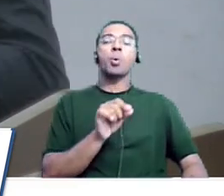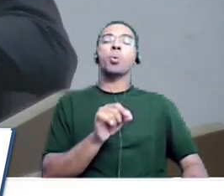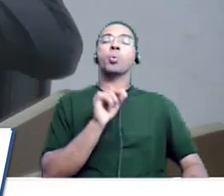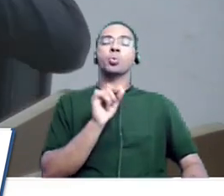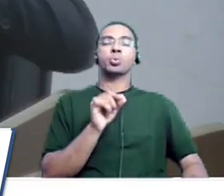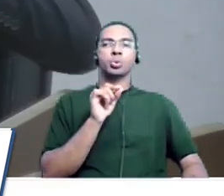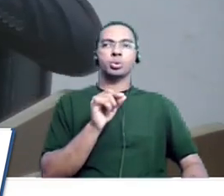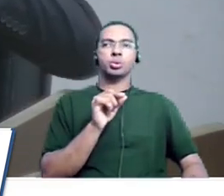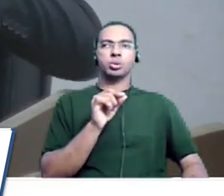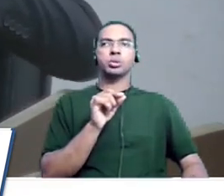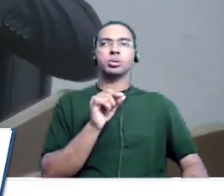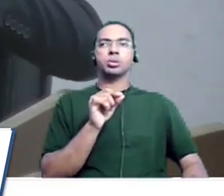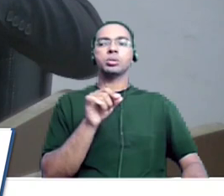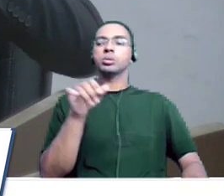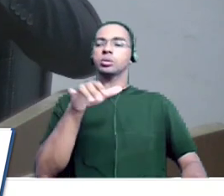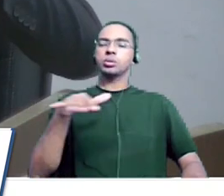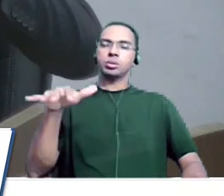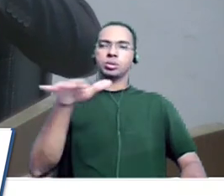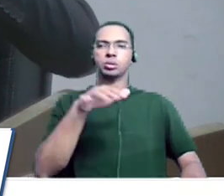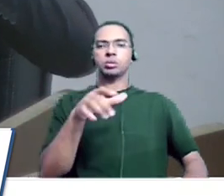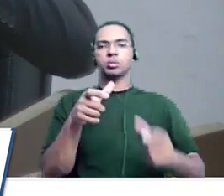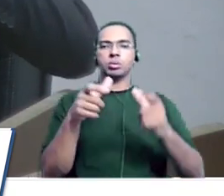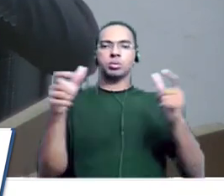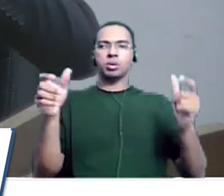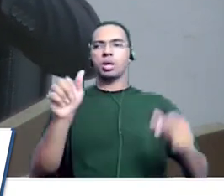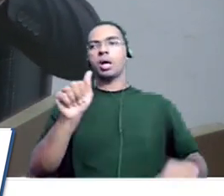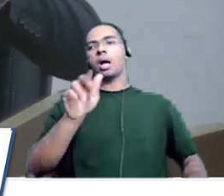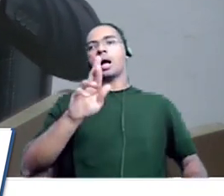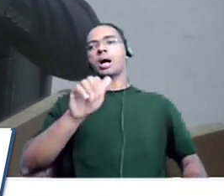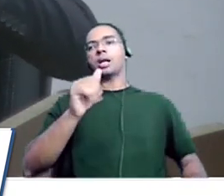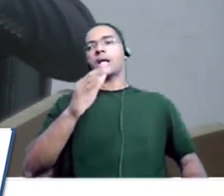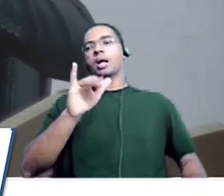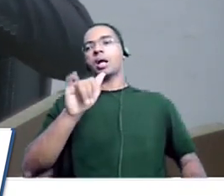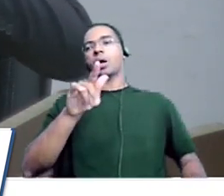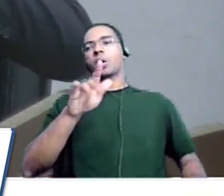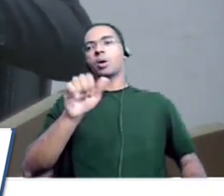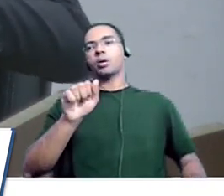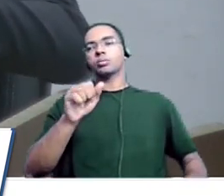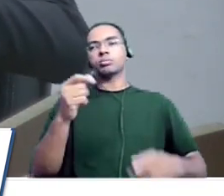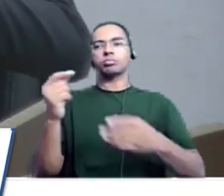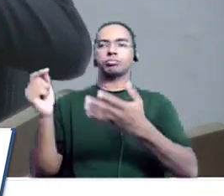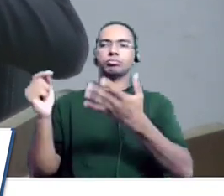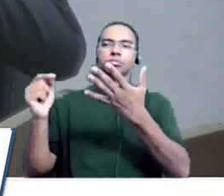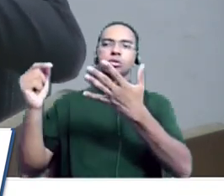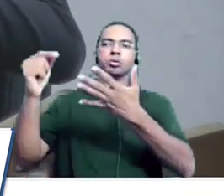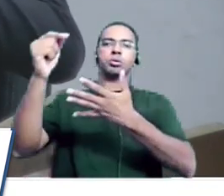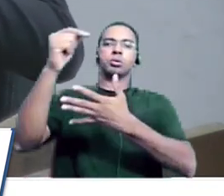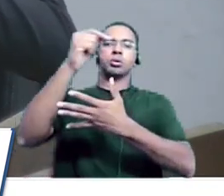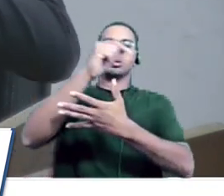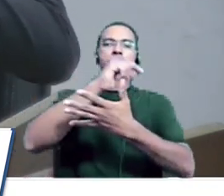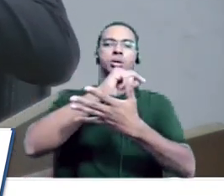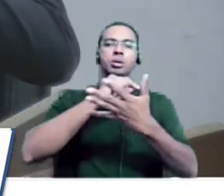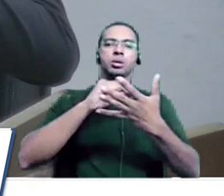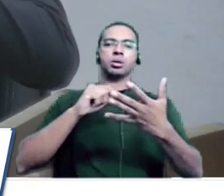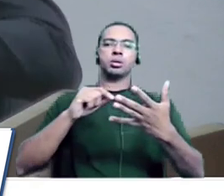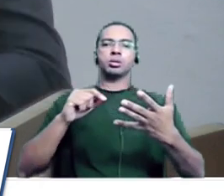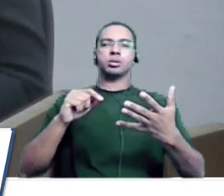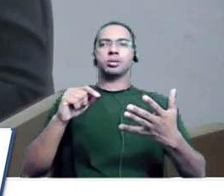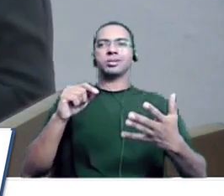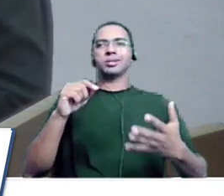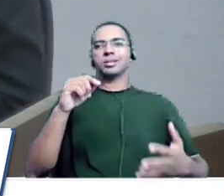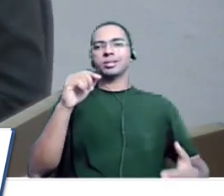é o território que abrange Araraquara, Barretos, Bebedouro, Franca, Ribeirão Preto, São Carlos, São Joaquim da